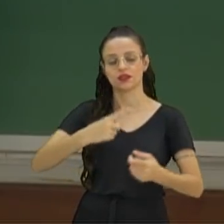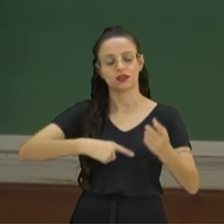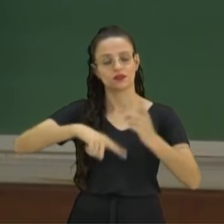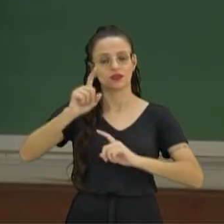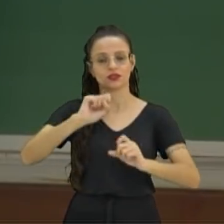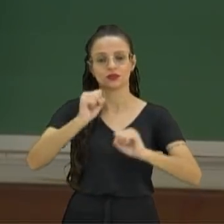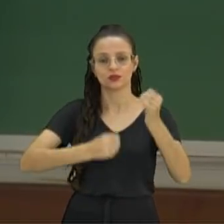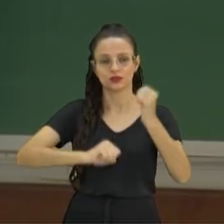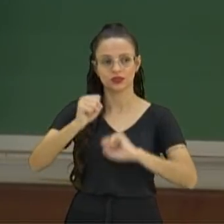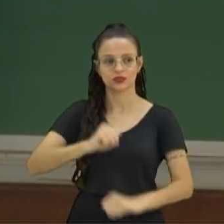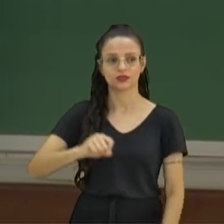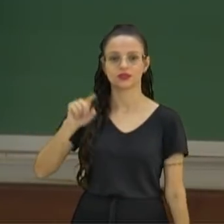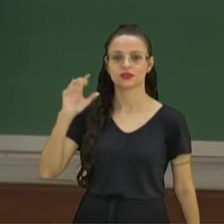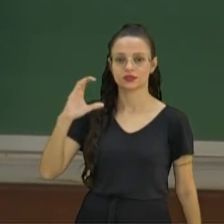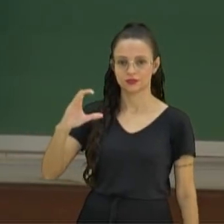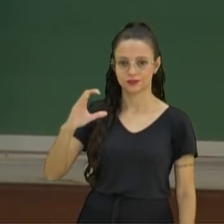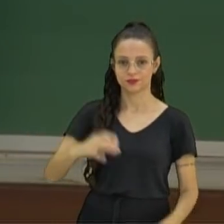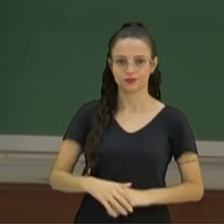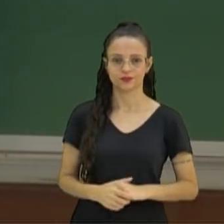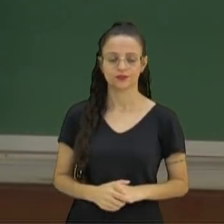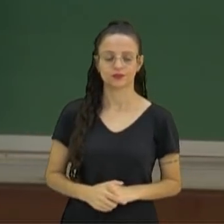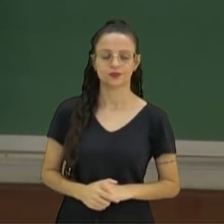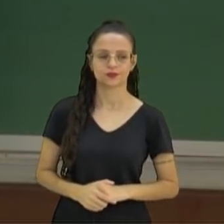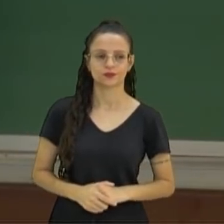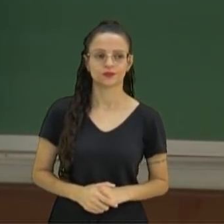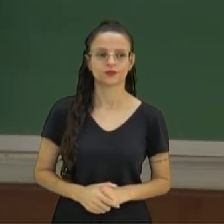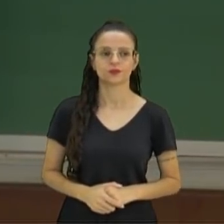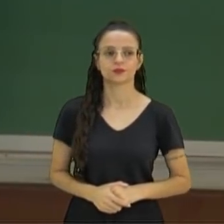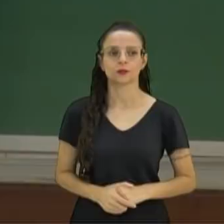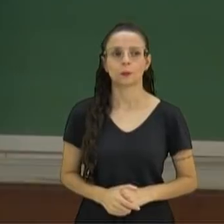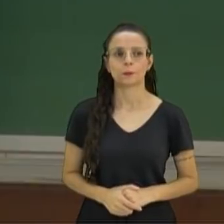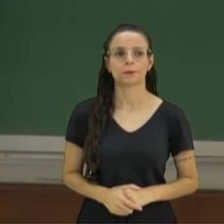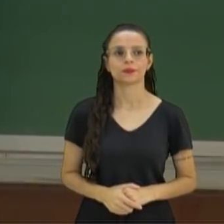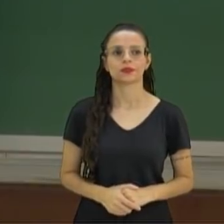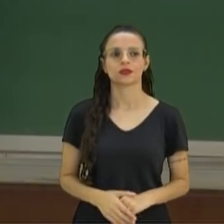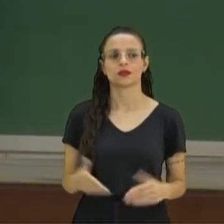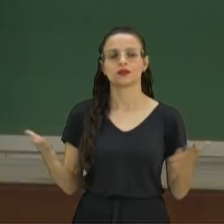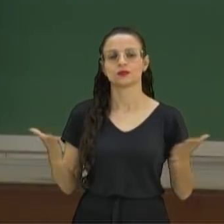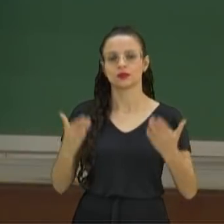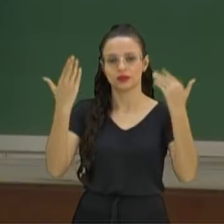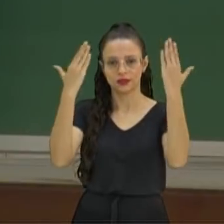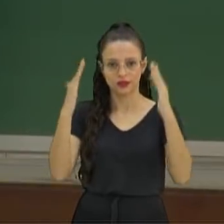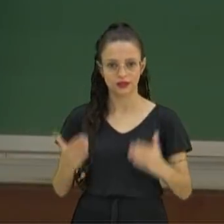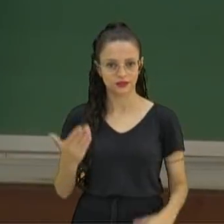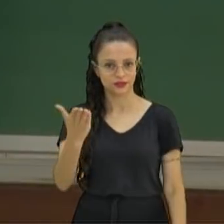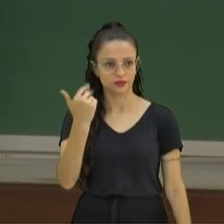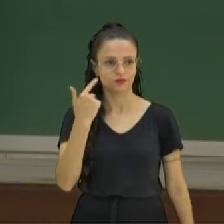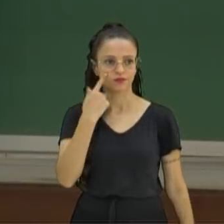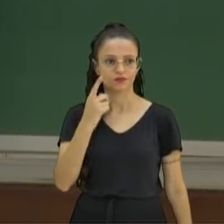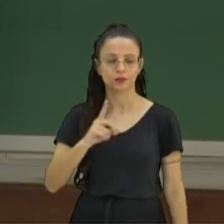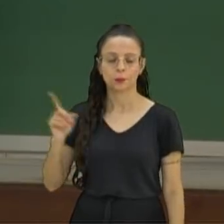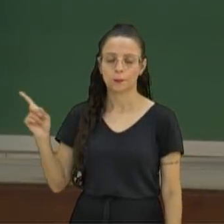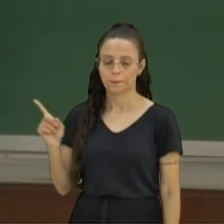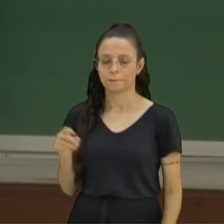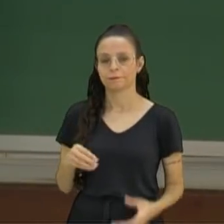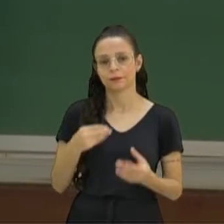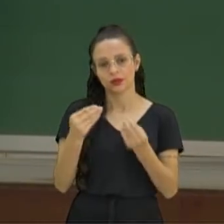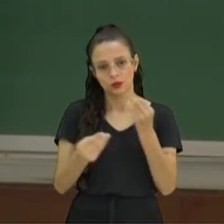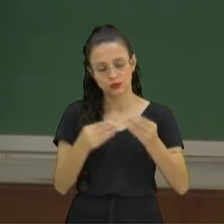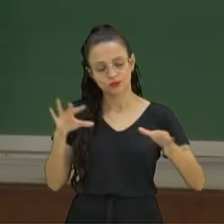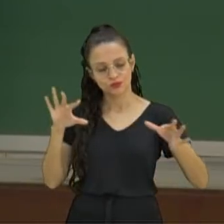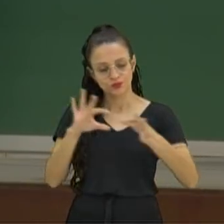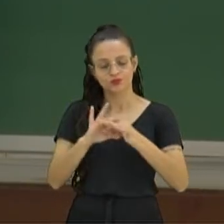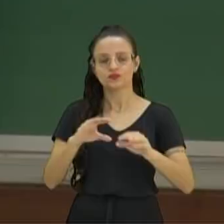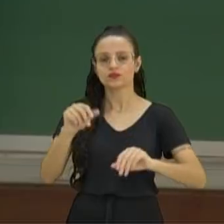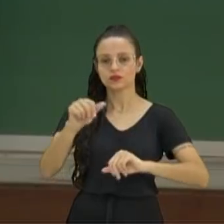perguntou ali é a letra C, certo? E aí vamos analisar juntos, então, a partir dessa ideia